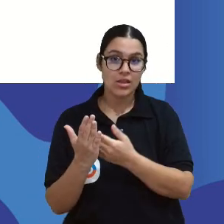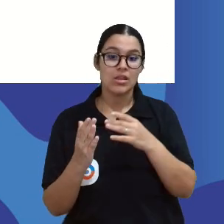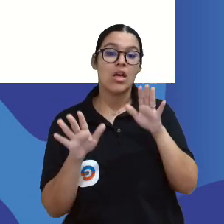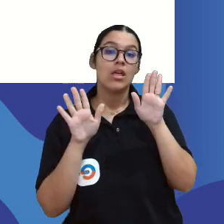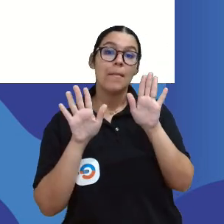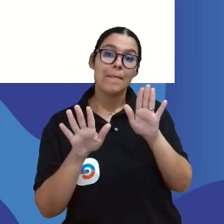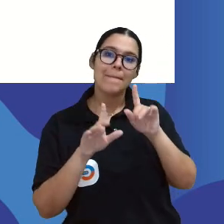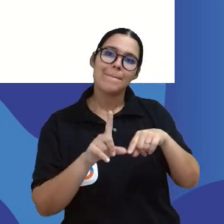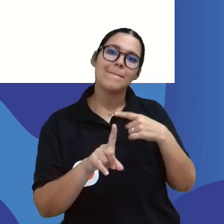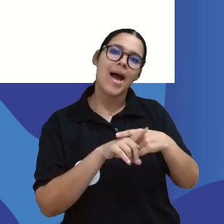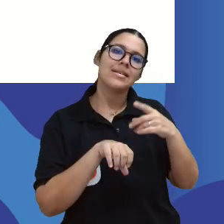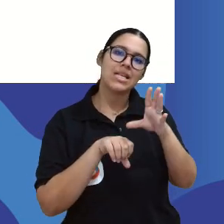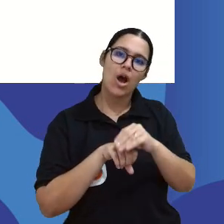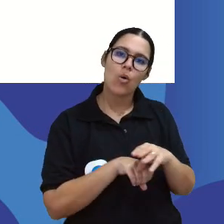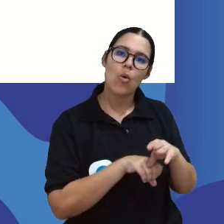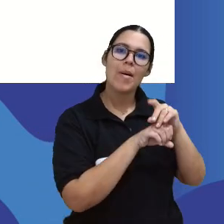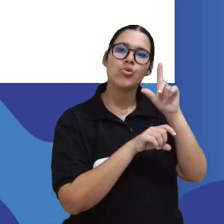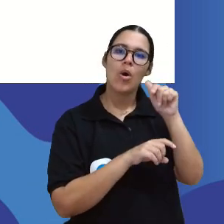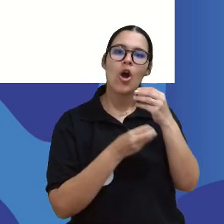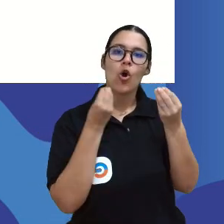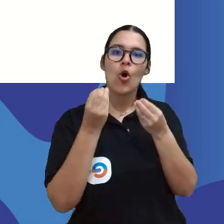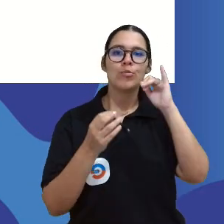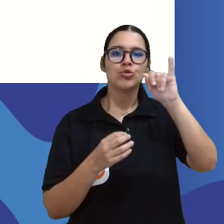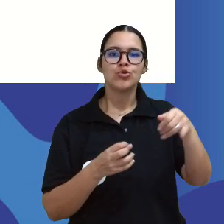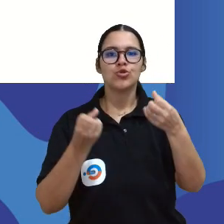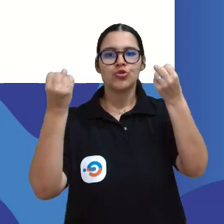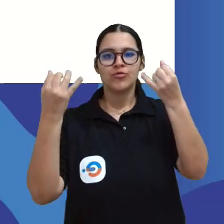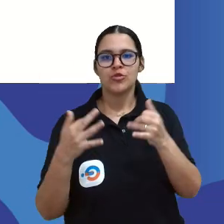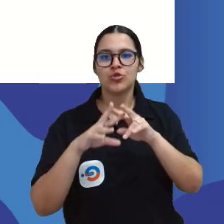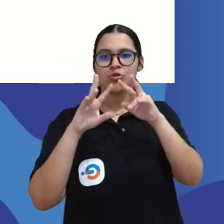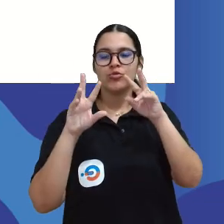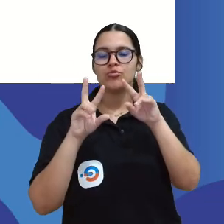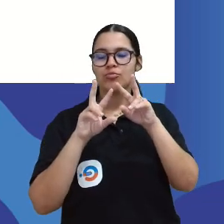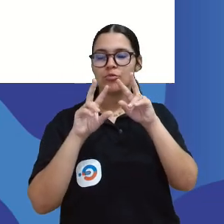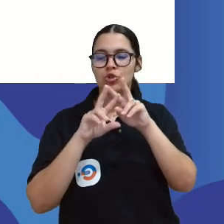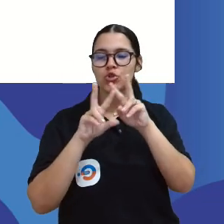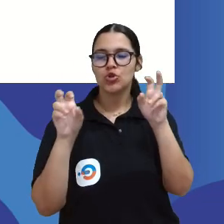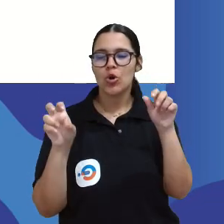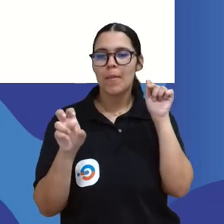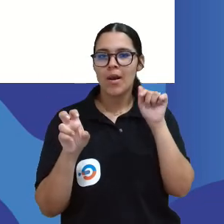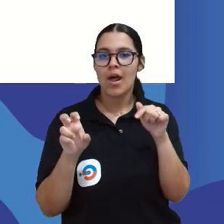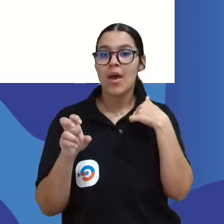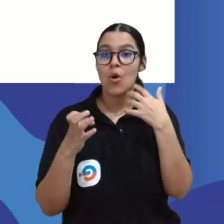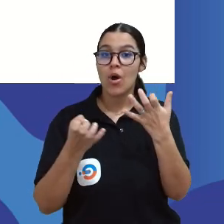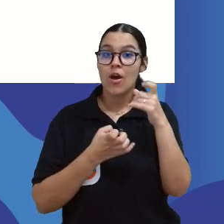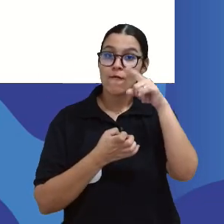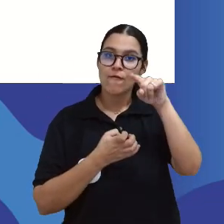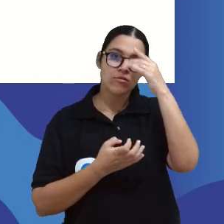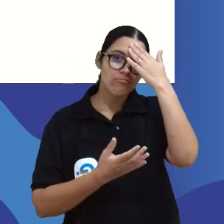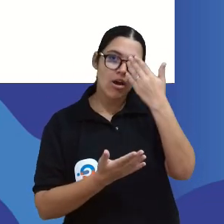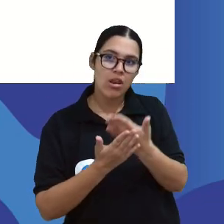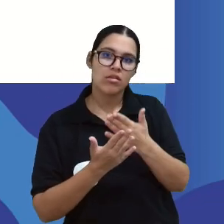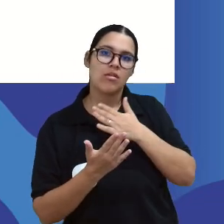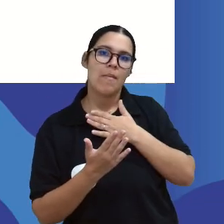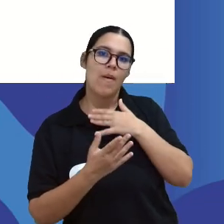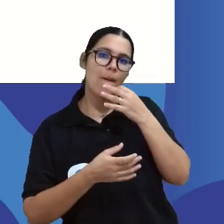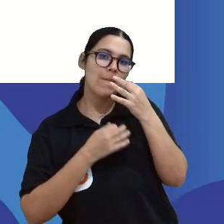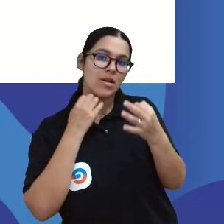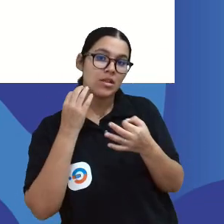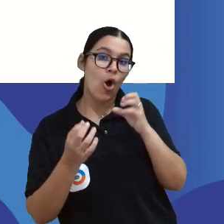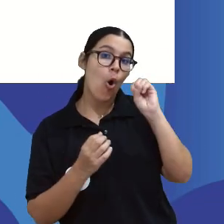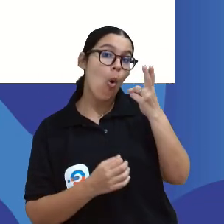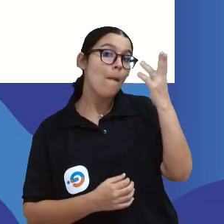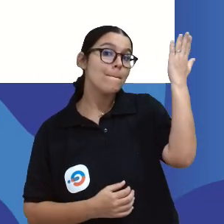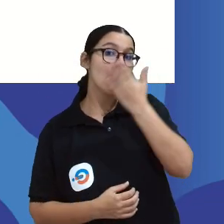e os argumentos são as justificativas que eu vou utilizar para fazer você concordar com a minha tese ou para provar que a minha